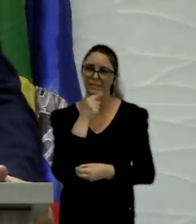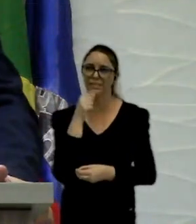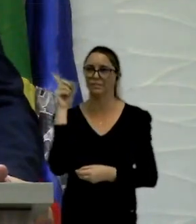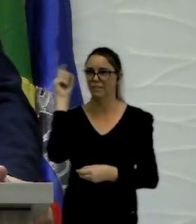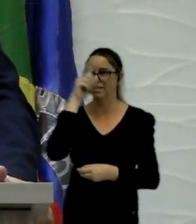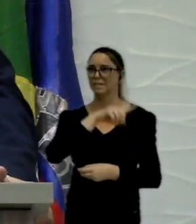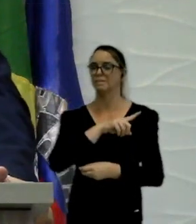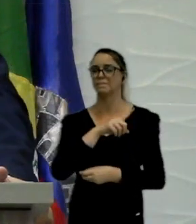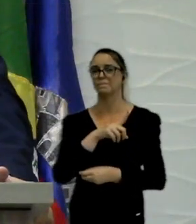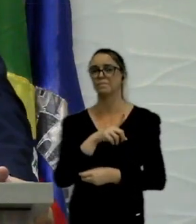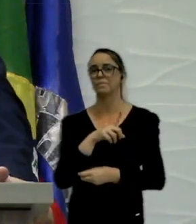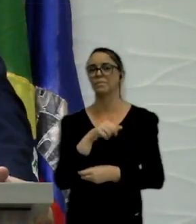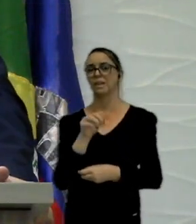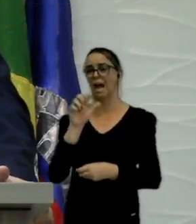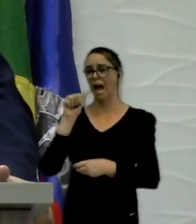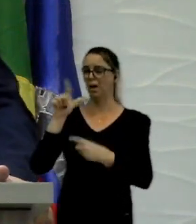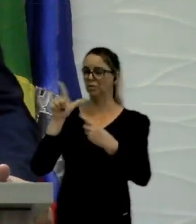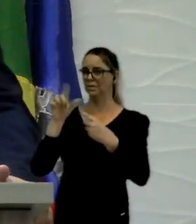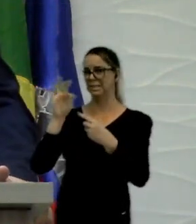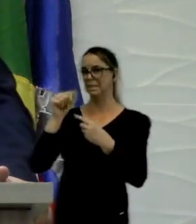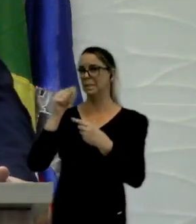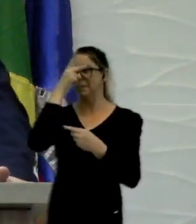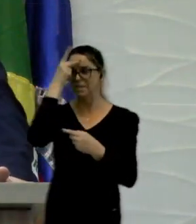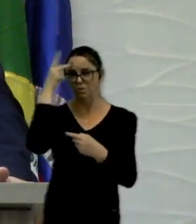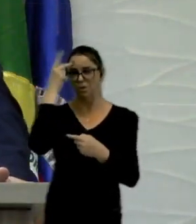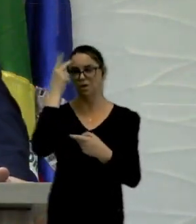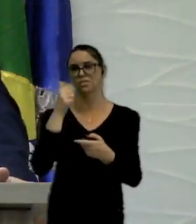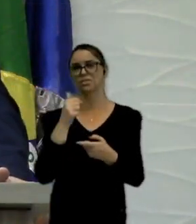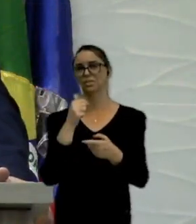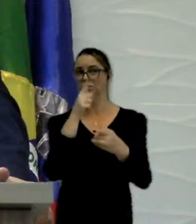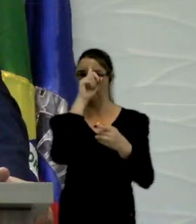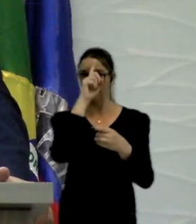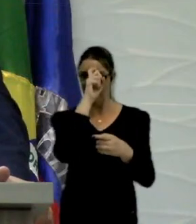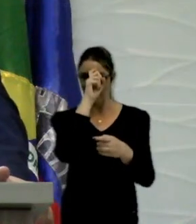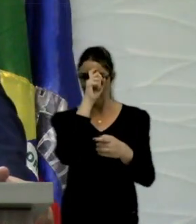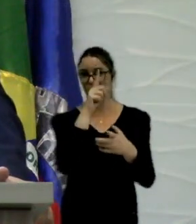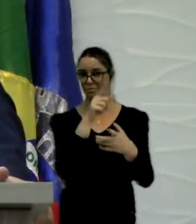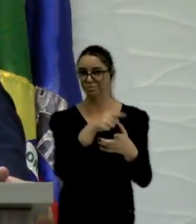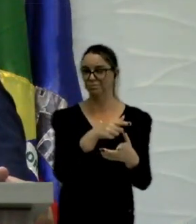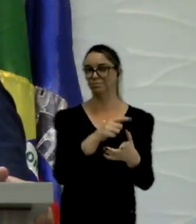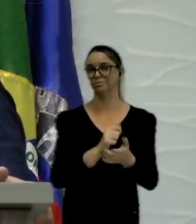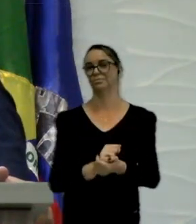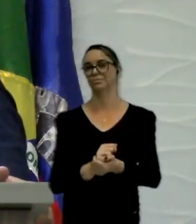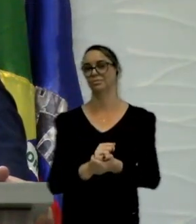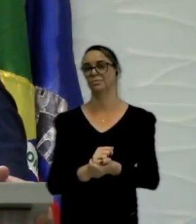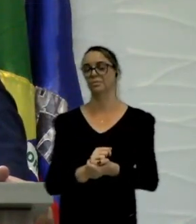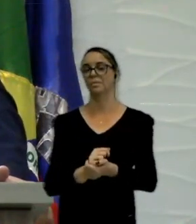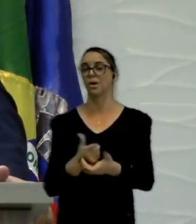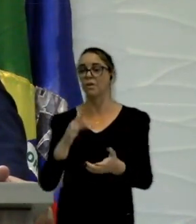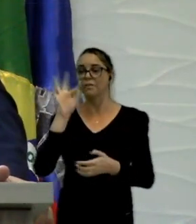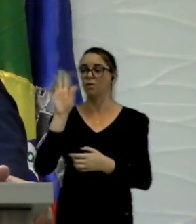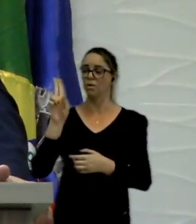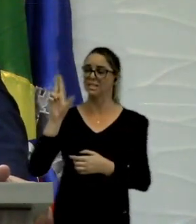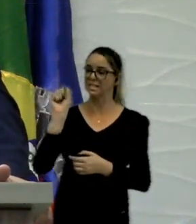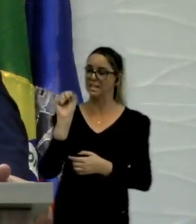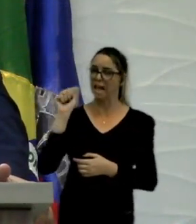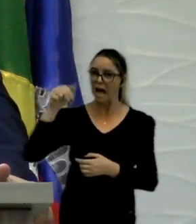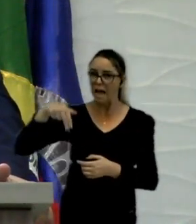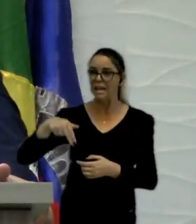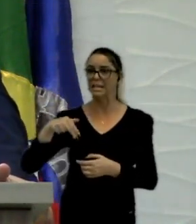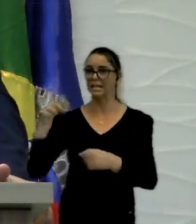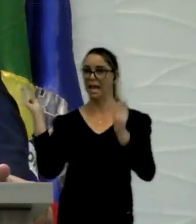aqui indo buscar essas altas. Outra questão que é muito grave, fechar o Hospital Fusão em Caruaru, onde as